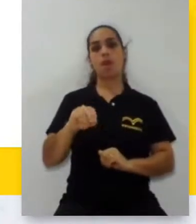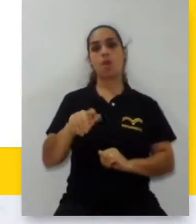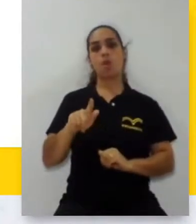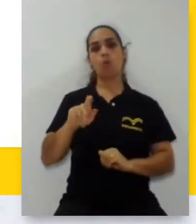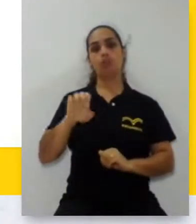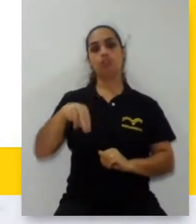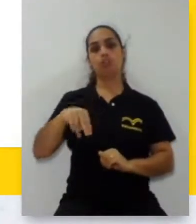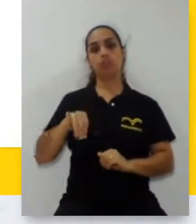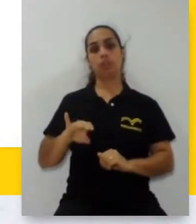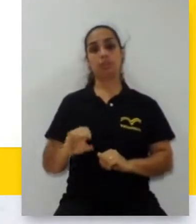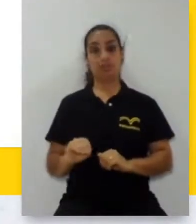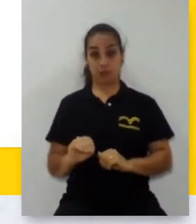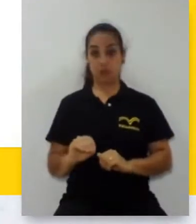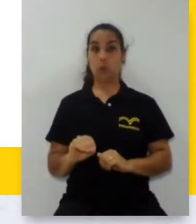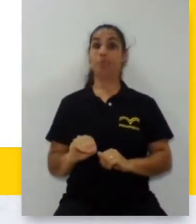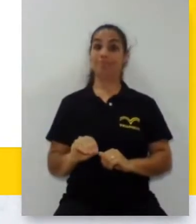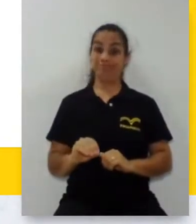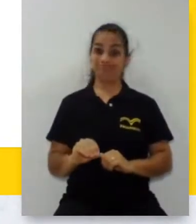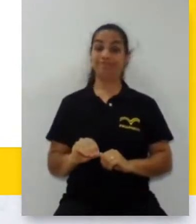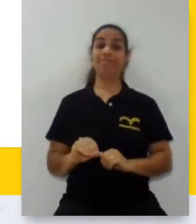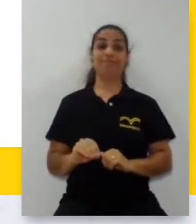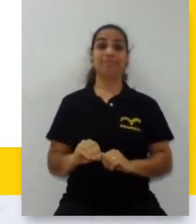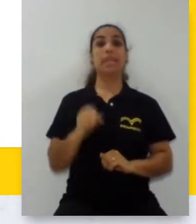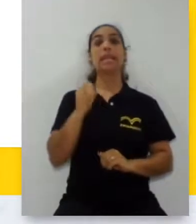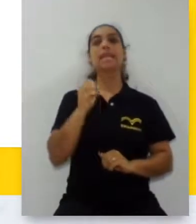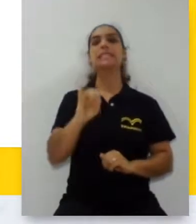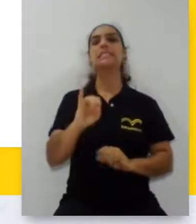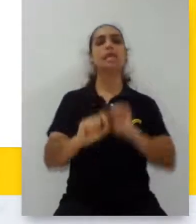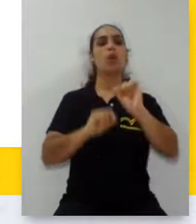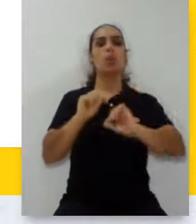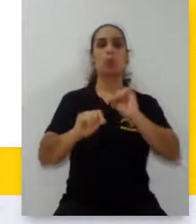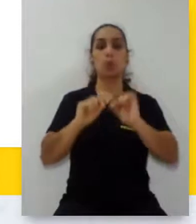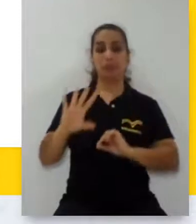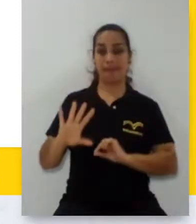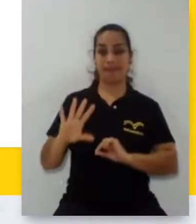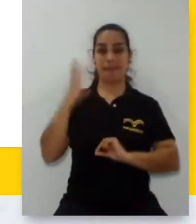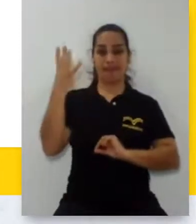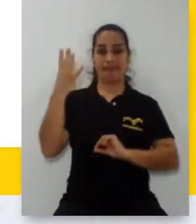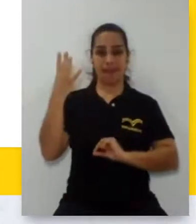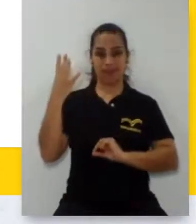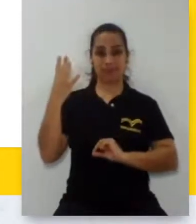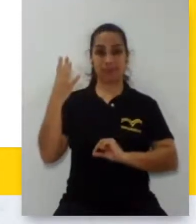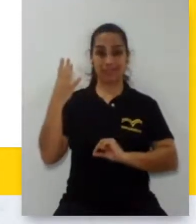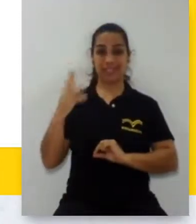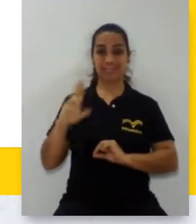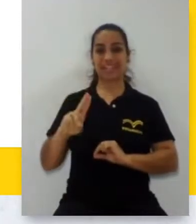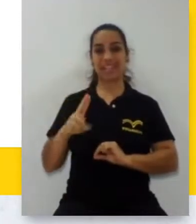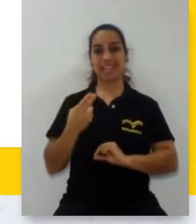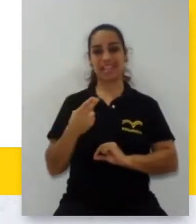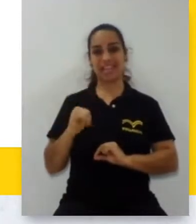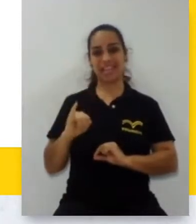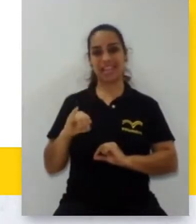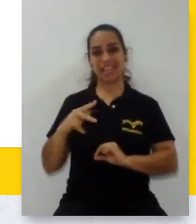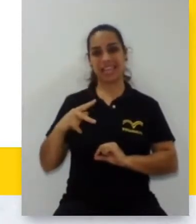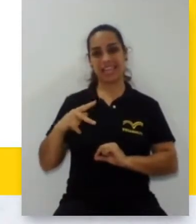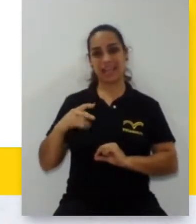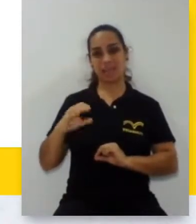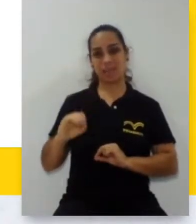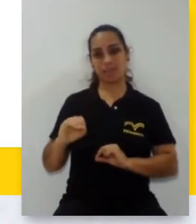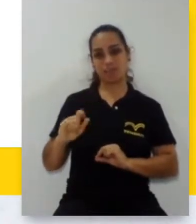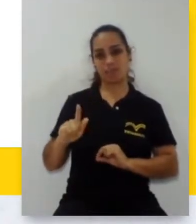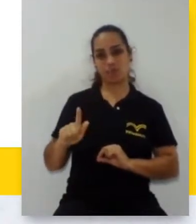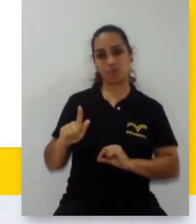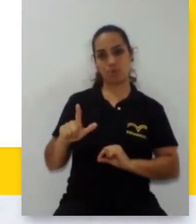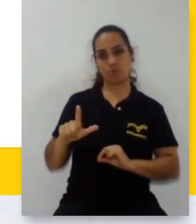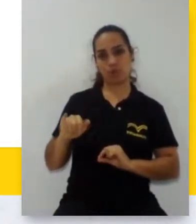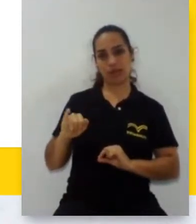hipoglicemia. Se eu entrar em hipoglicemia, é um problema. Principalmente porque o cérebro ele funciona só com glicose. O nosso resto do corpo